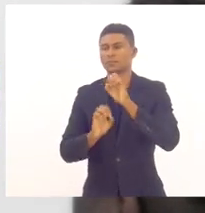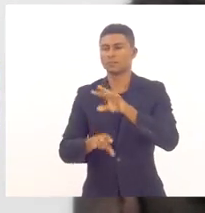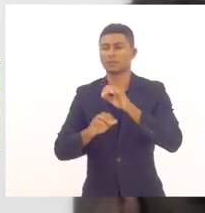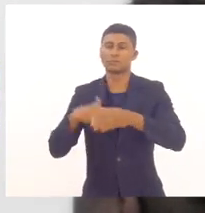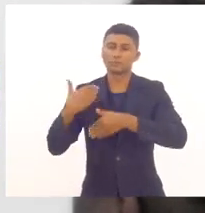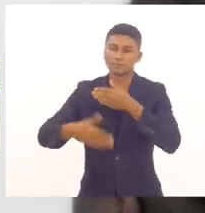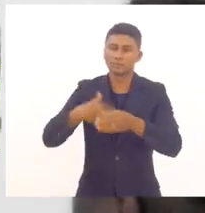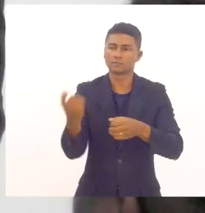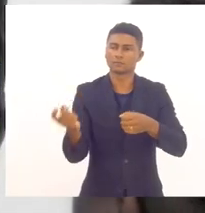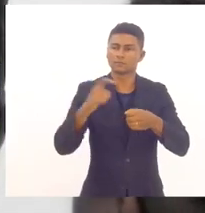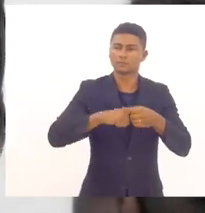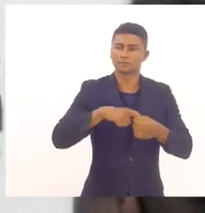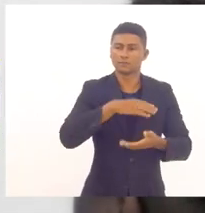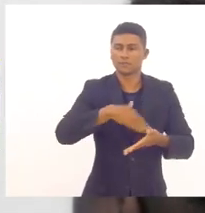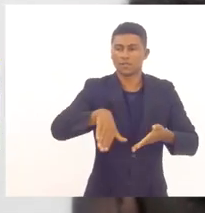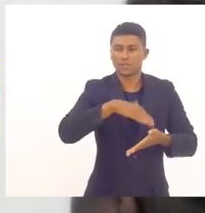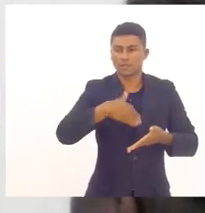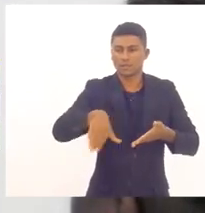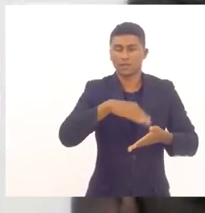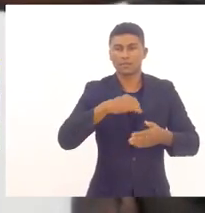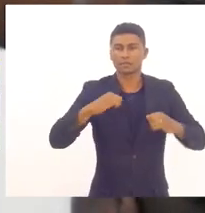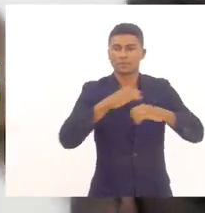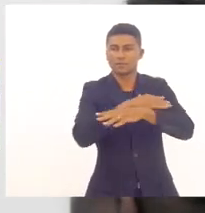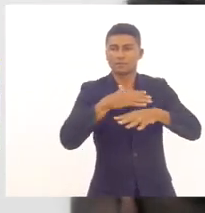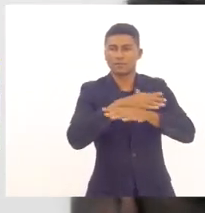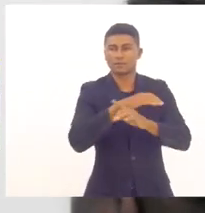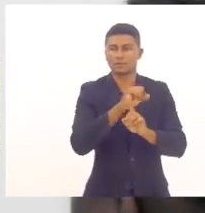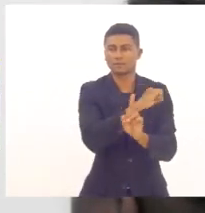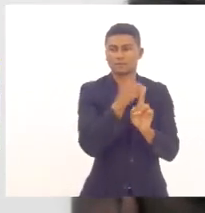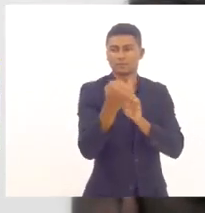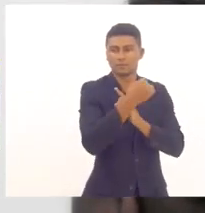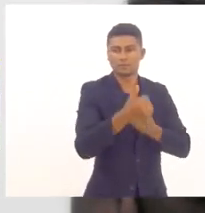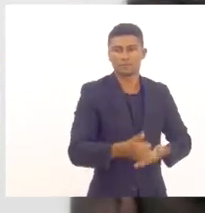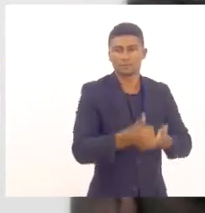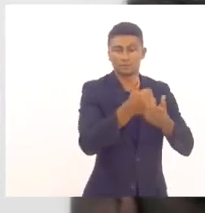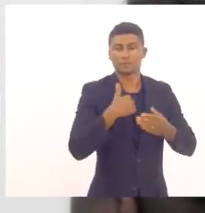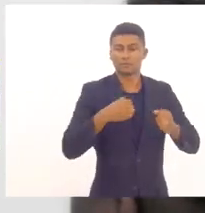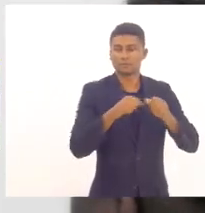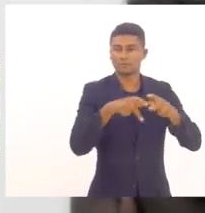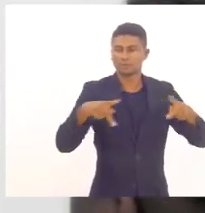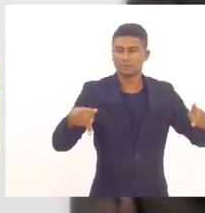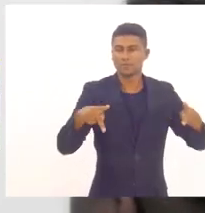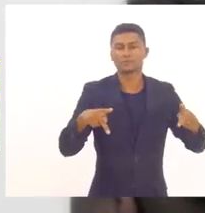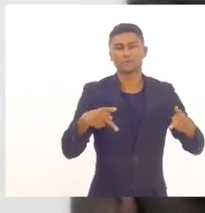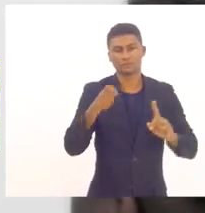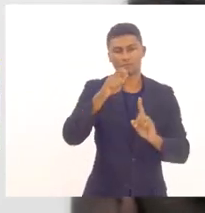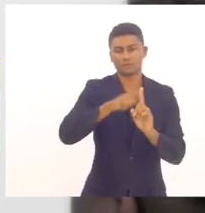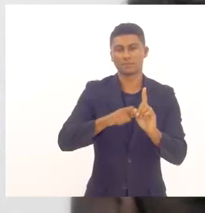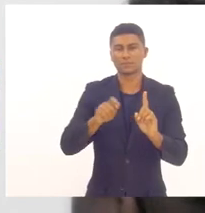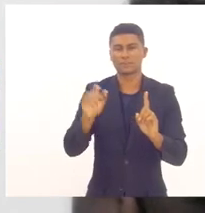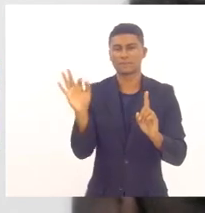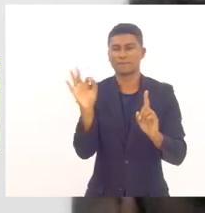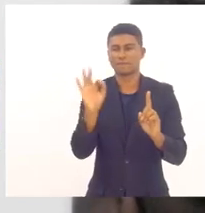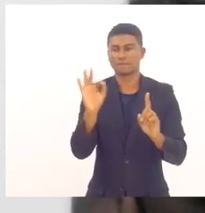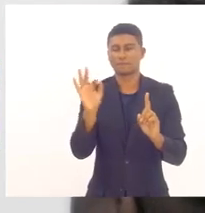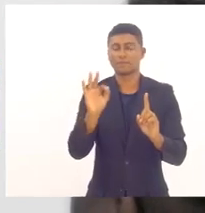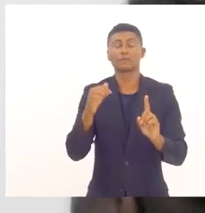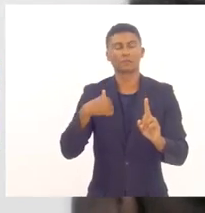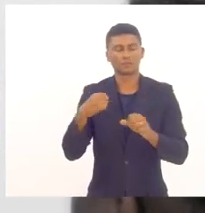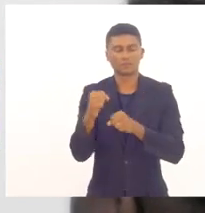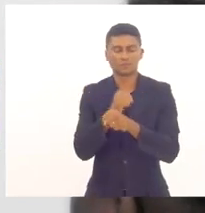Secretaria Municipal de Assistência Social, onde me aposentei agora em fevereiro. São 33 anos de